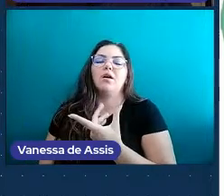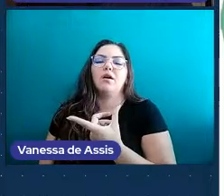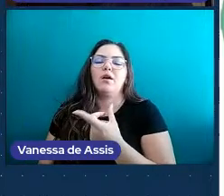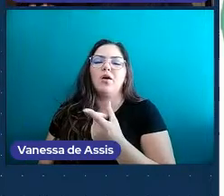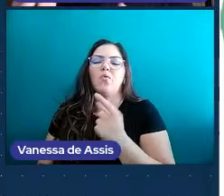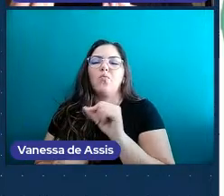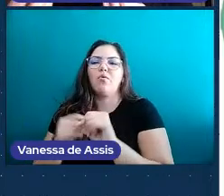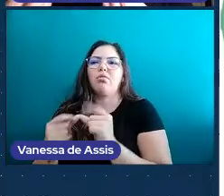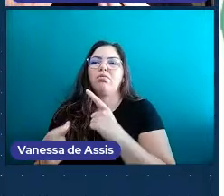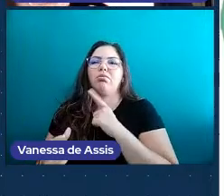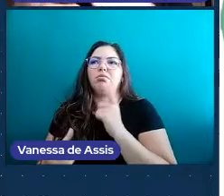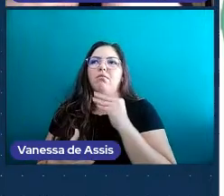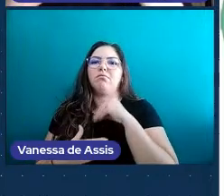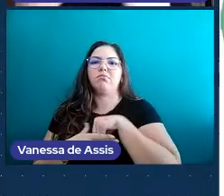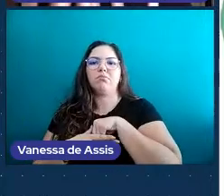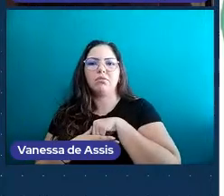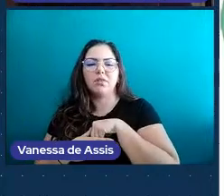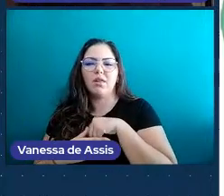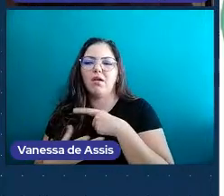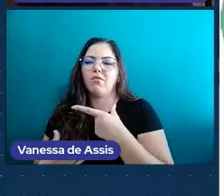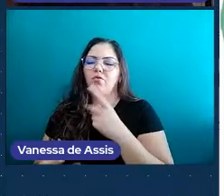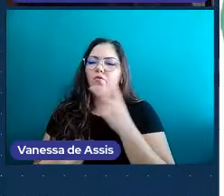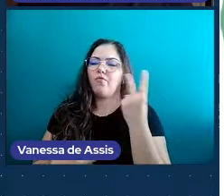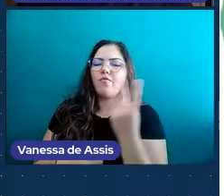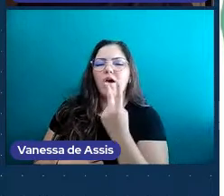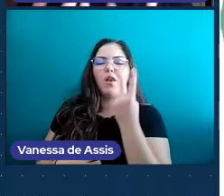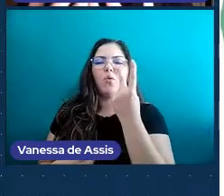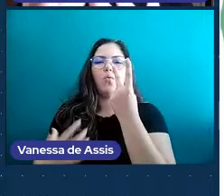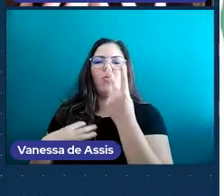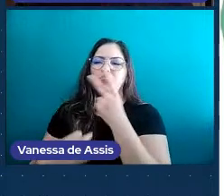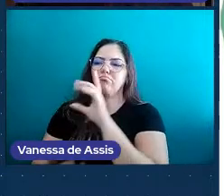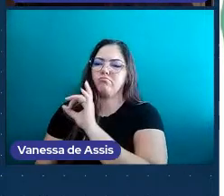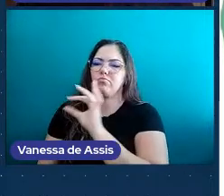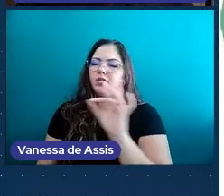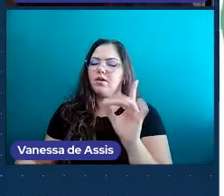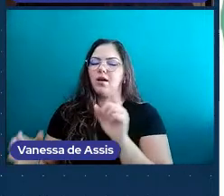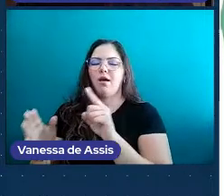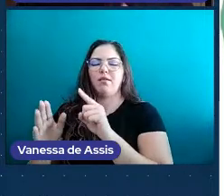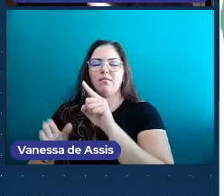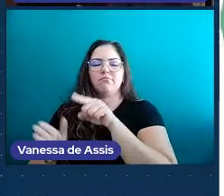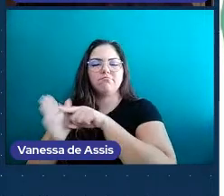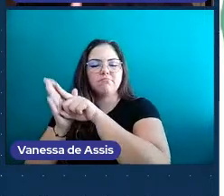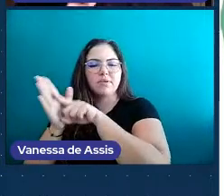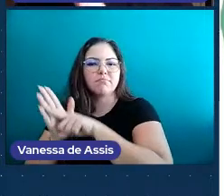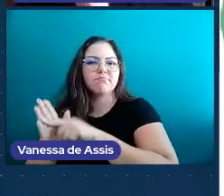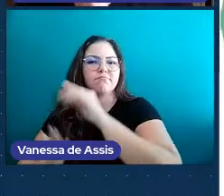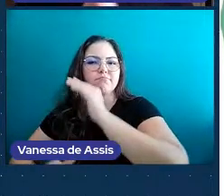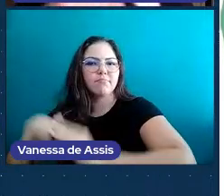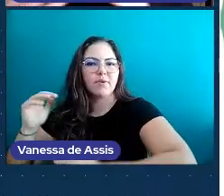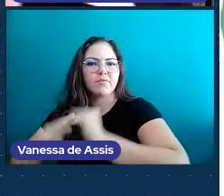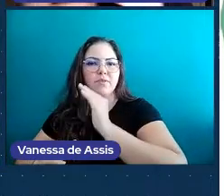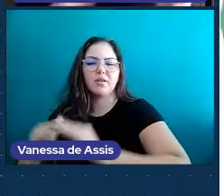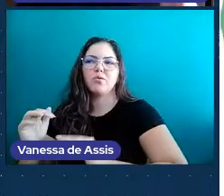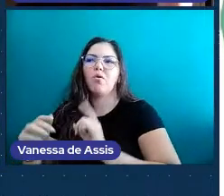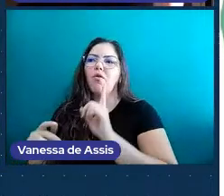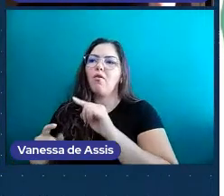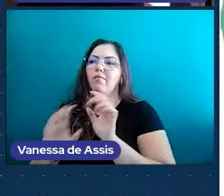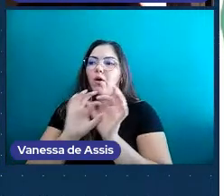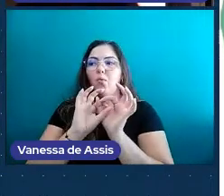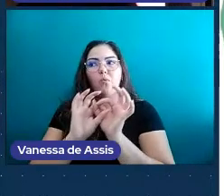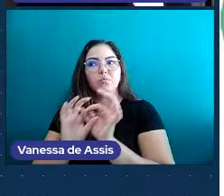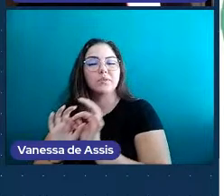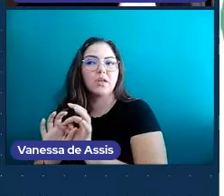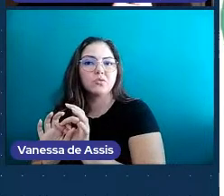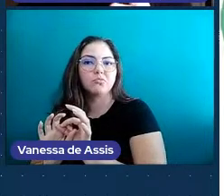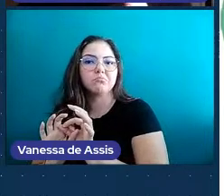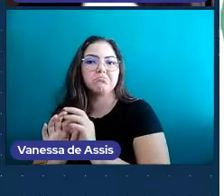pessoa e as formas de fazer pesquisa são implicadas com a realidade, será que eu posso ou não posso